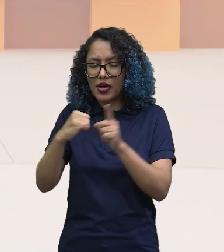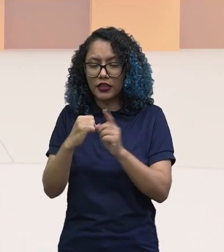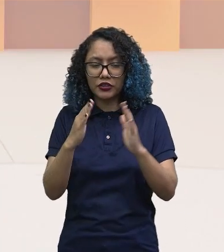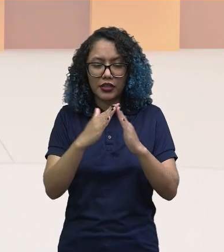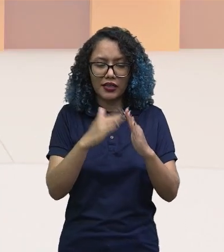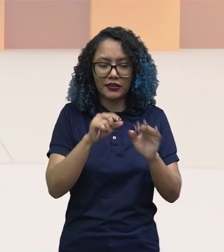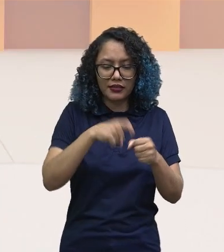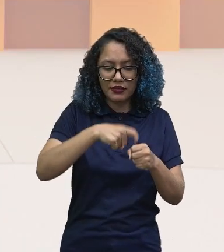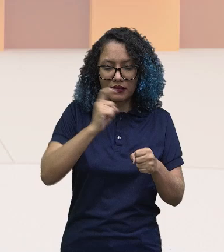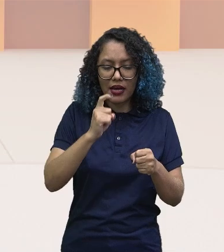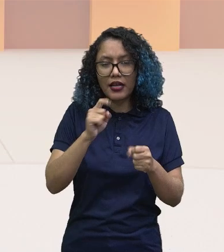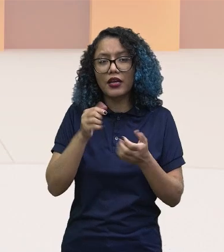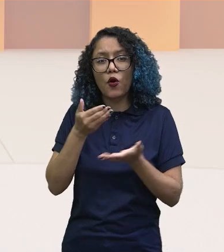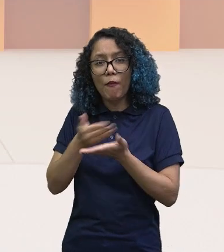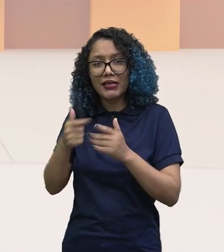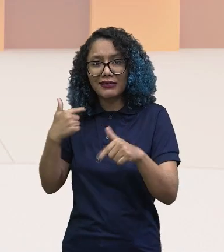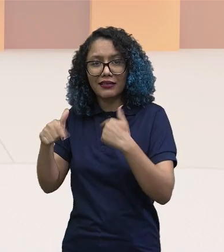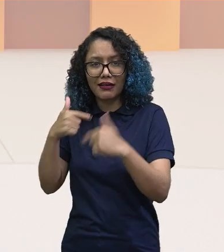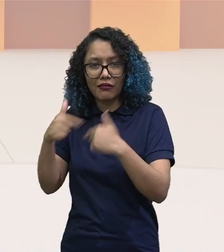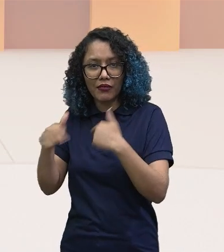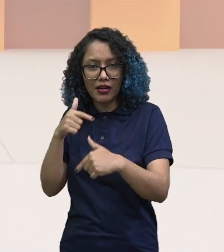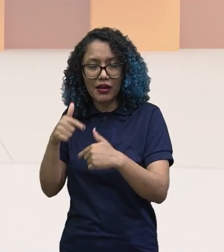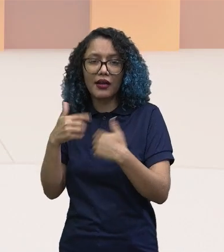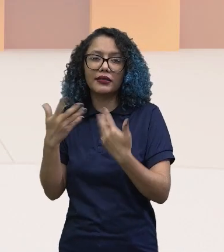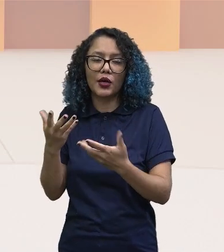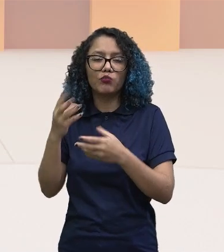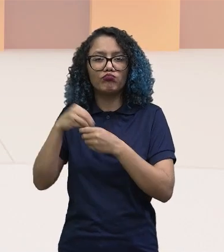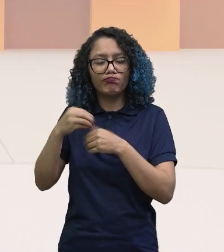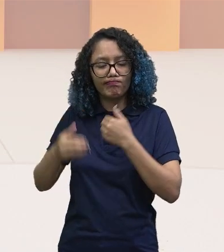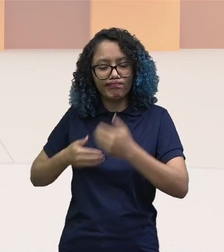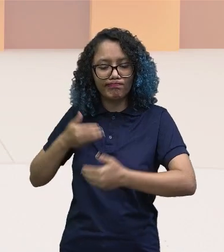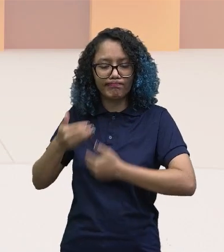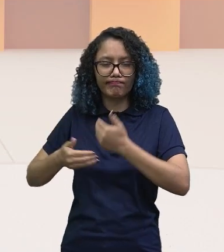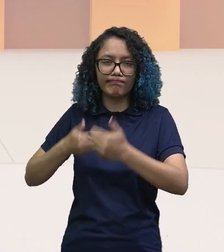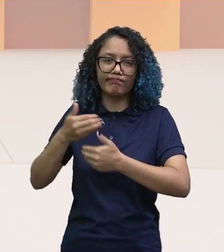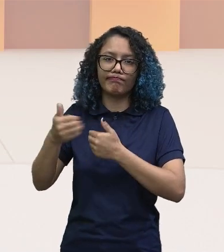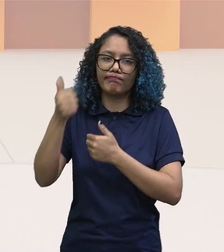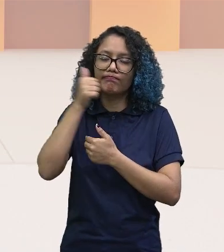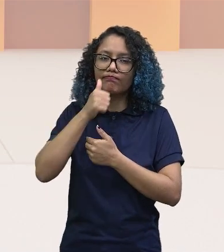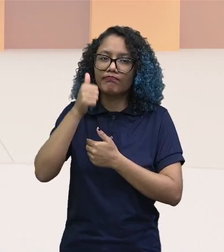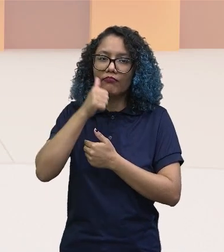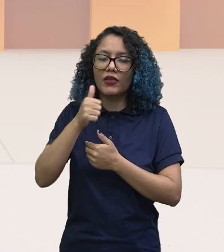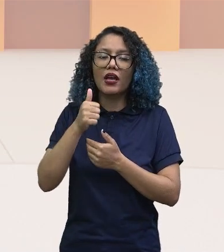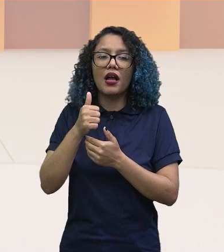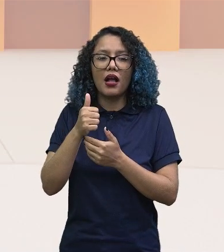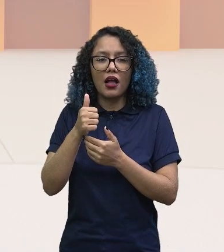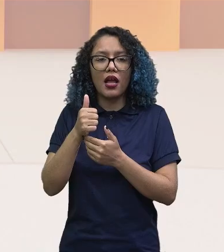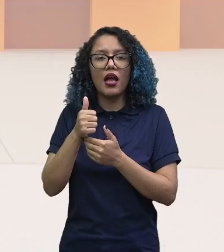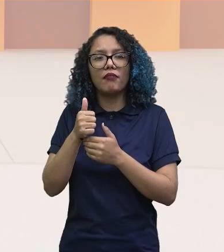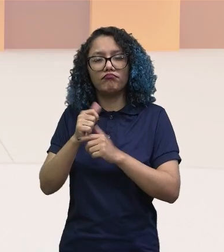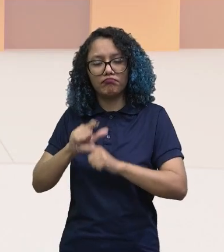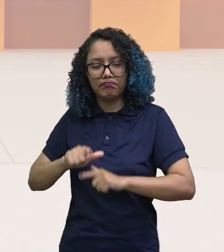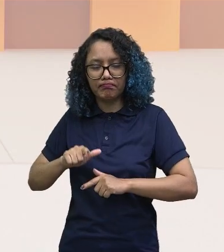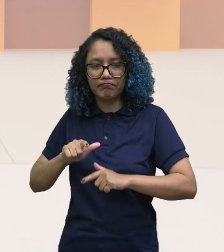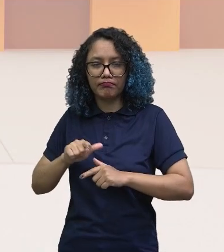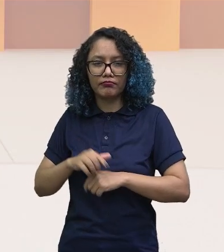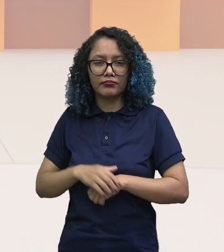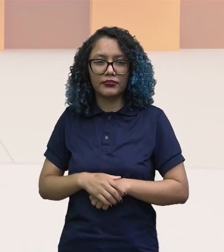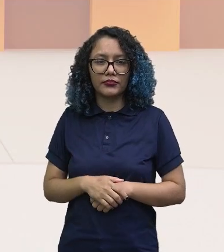doméstico para trabalhar. E é nesse processo que elas vão tomar a frente